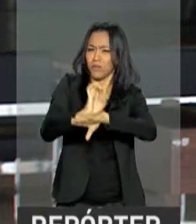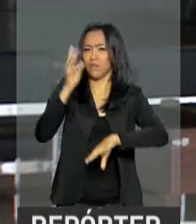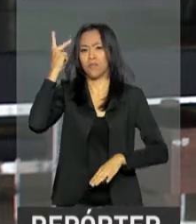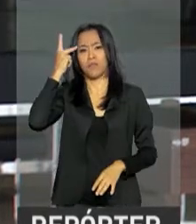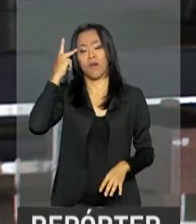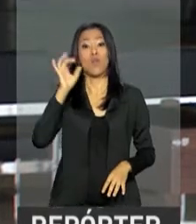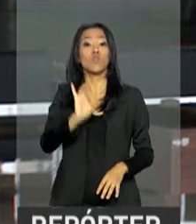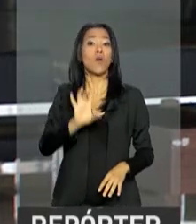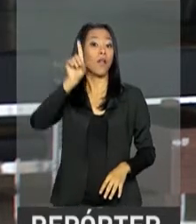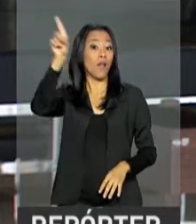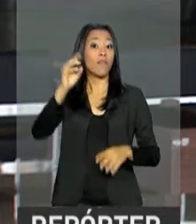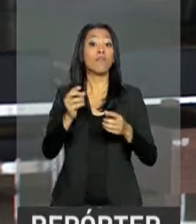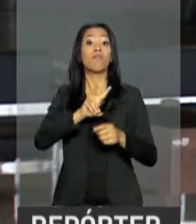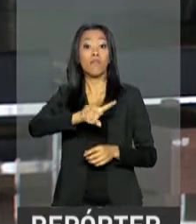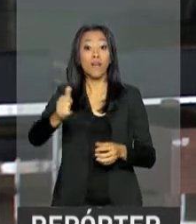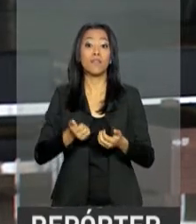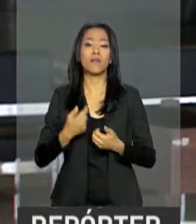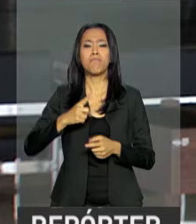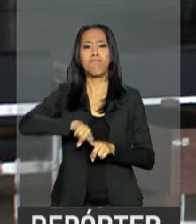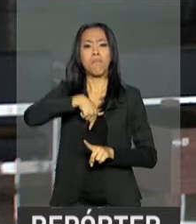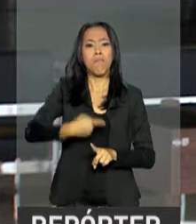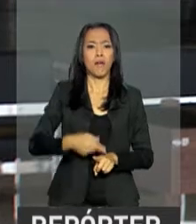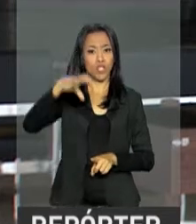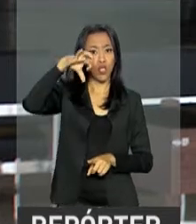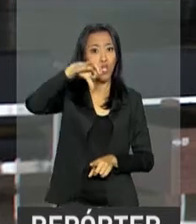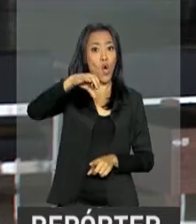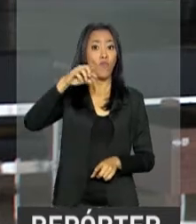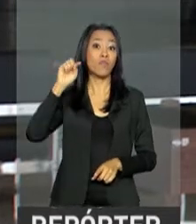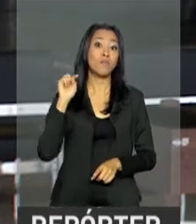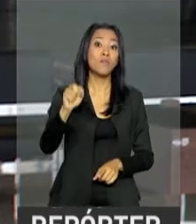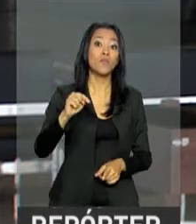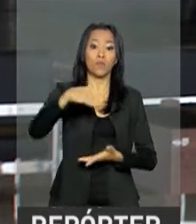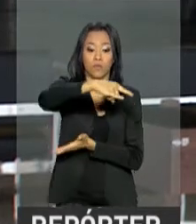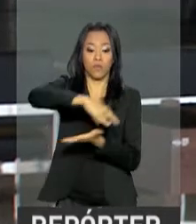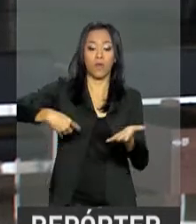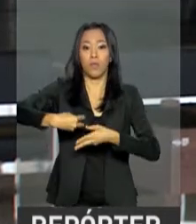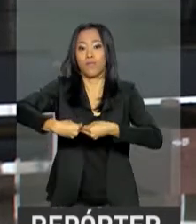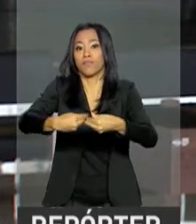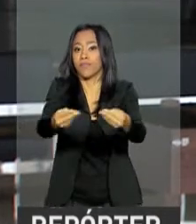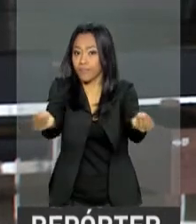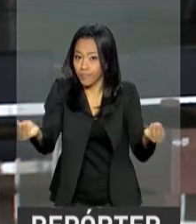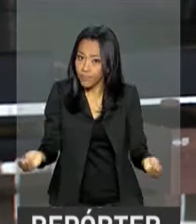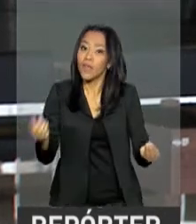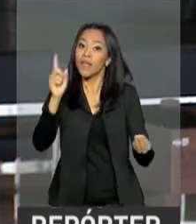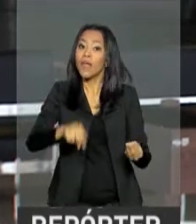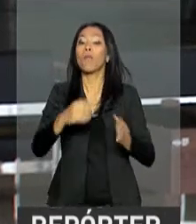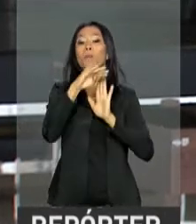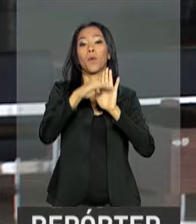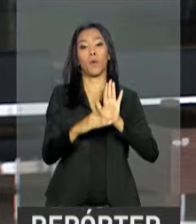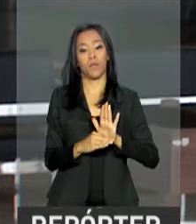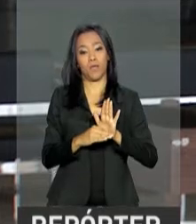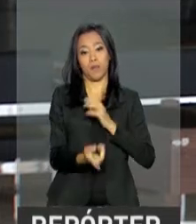estado de são paulo serão liberados mais de 9 mil títulos urbanos do programa reub do ministério